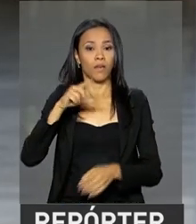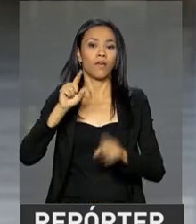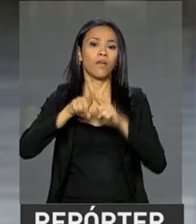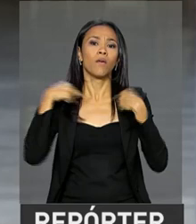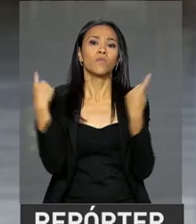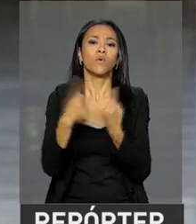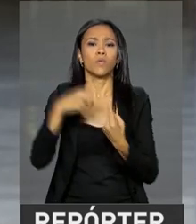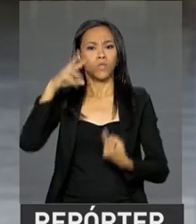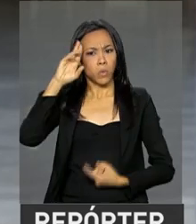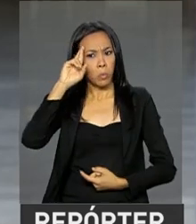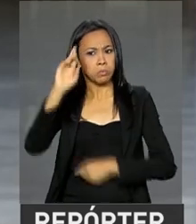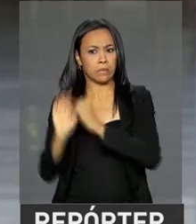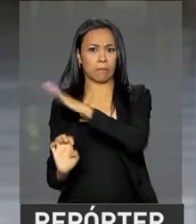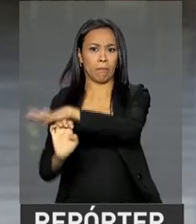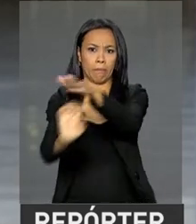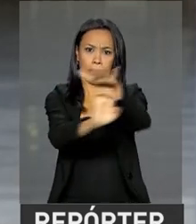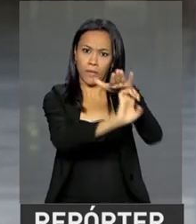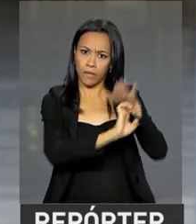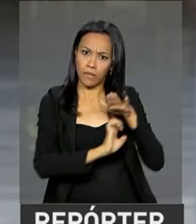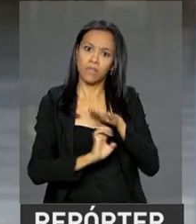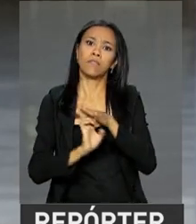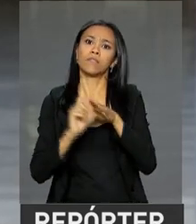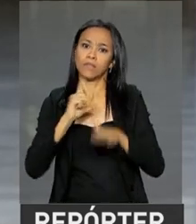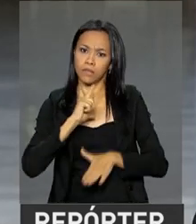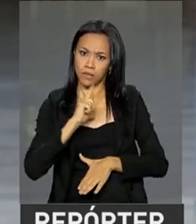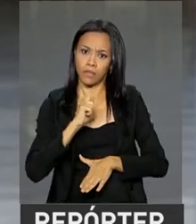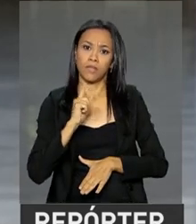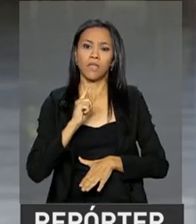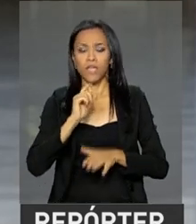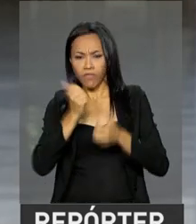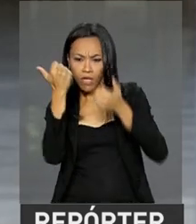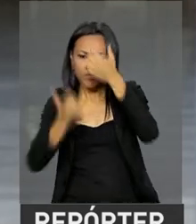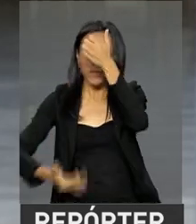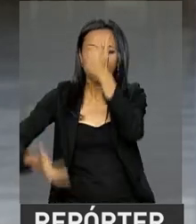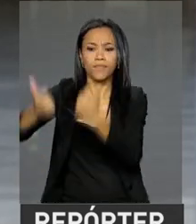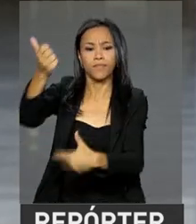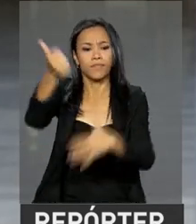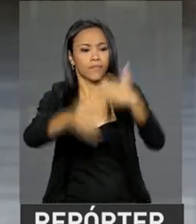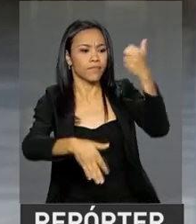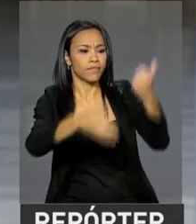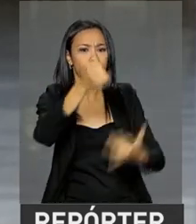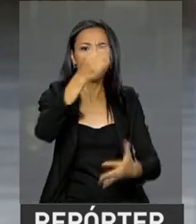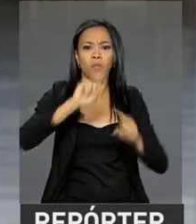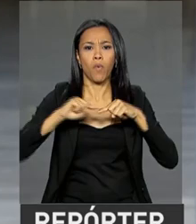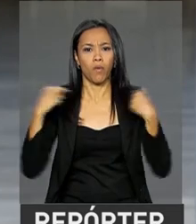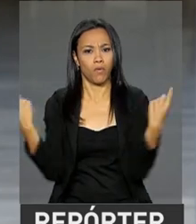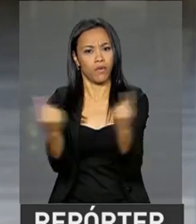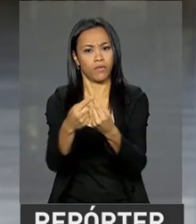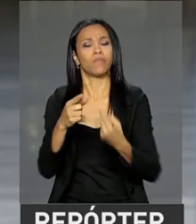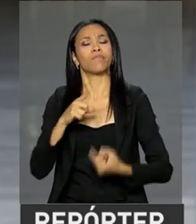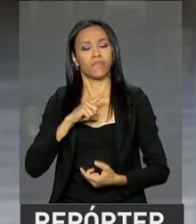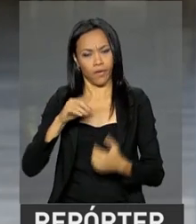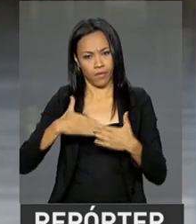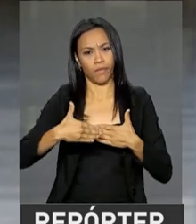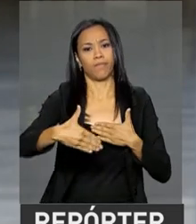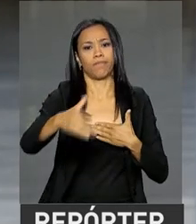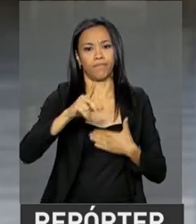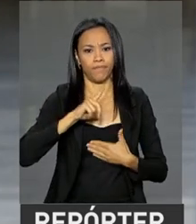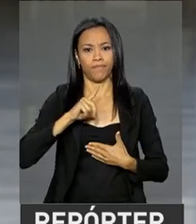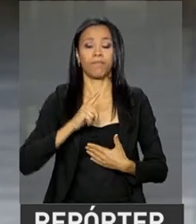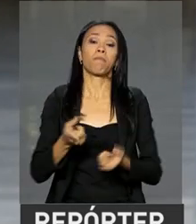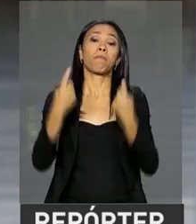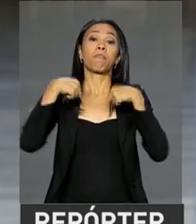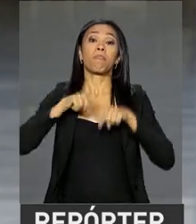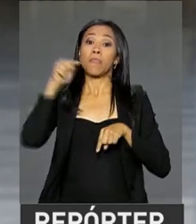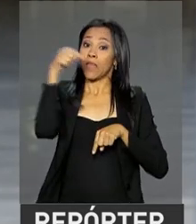empresários e investidores e vai falar aí portanto a esses investidores internacionais no caso da Noruega